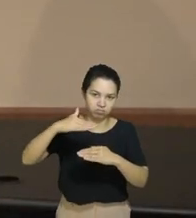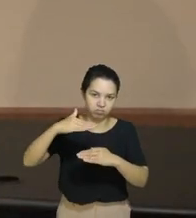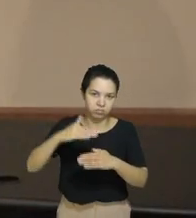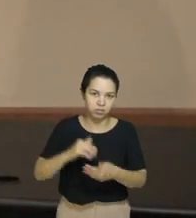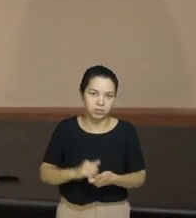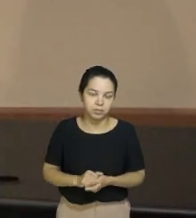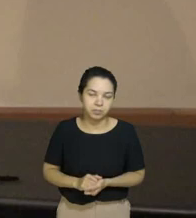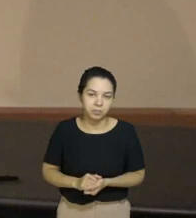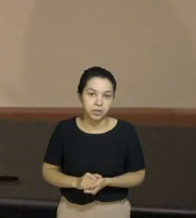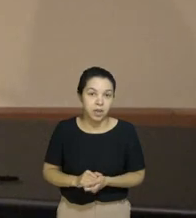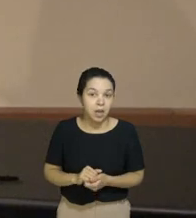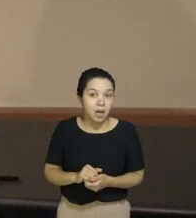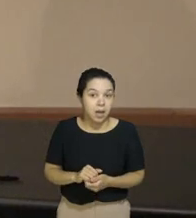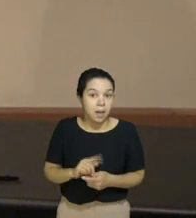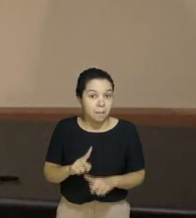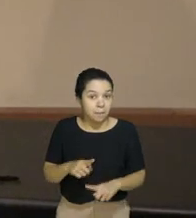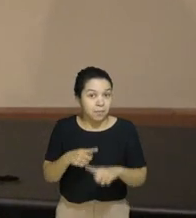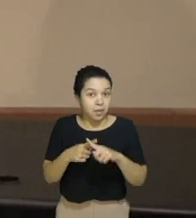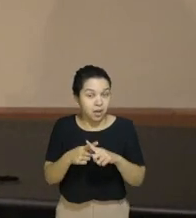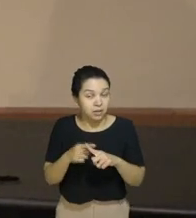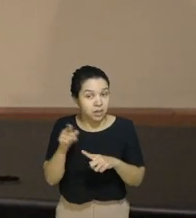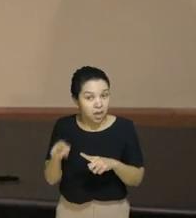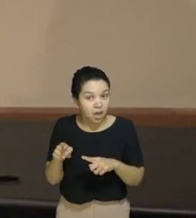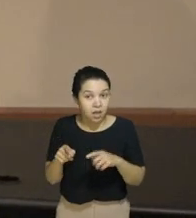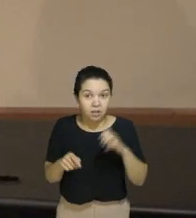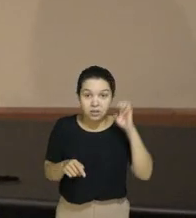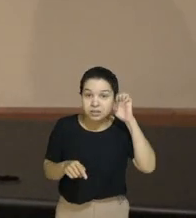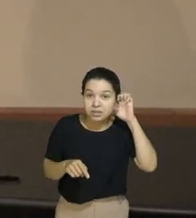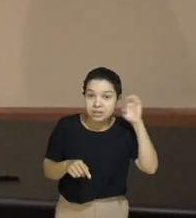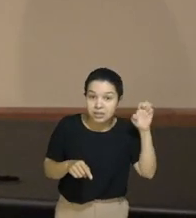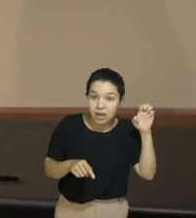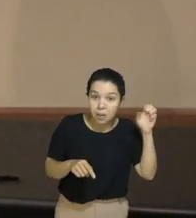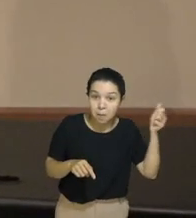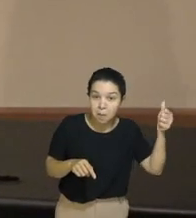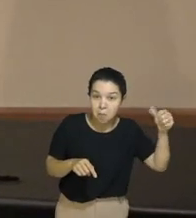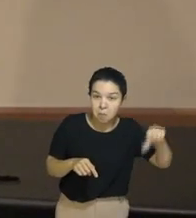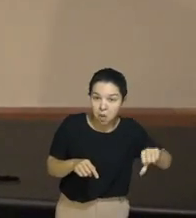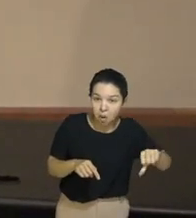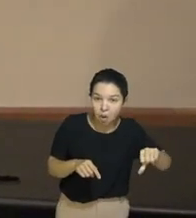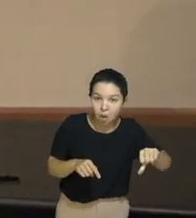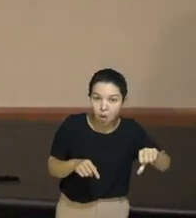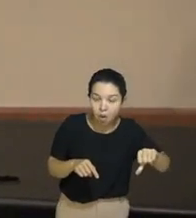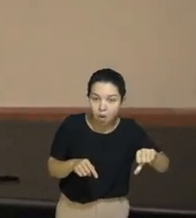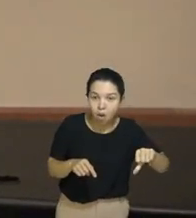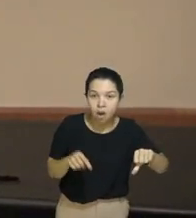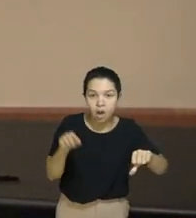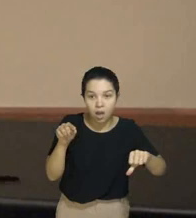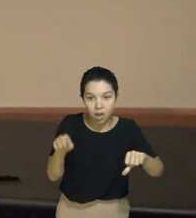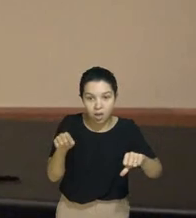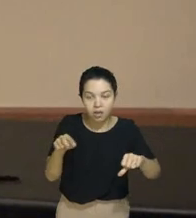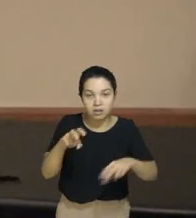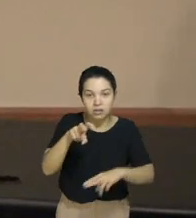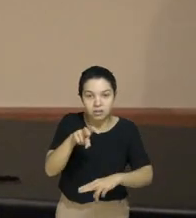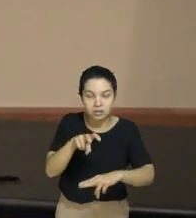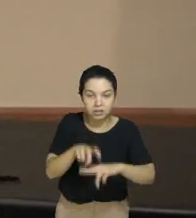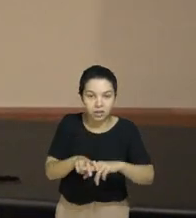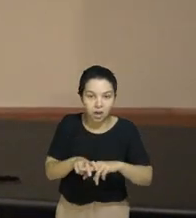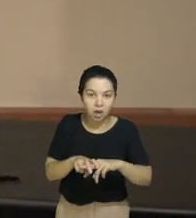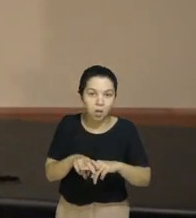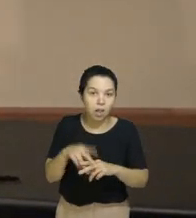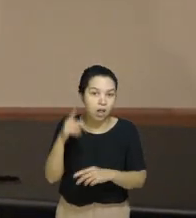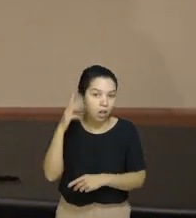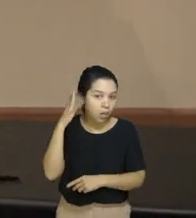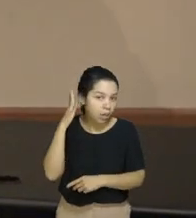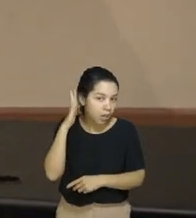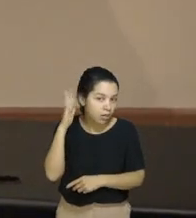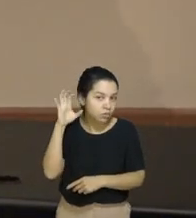Mas, o lado esquerdo dele estando pior, ele vai sentar de forma que o lado direito se volte para o interior